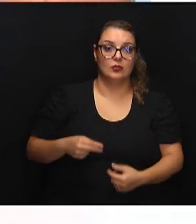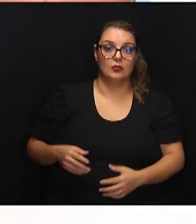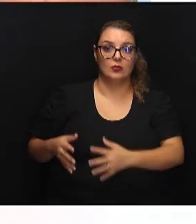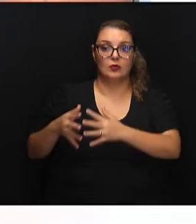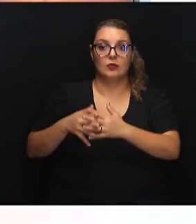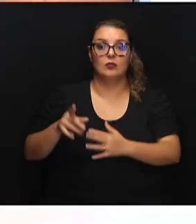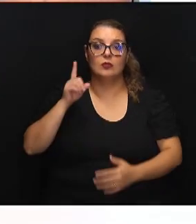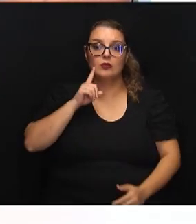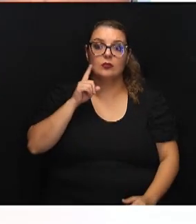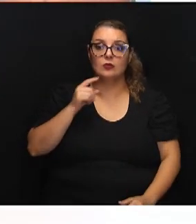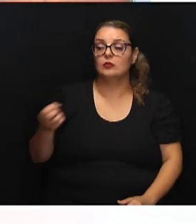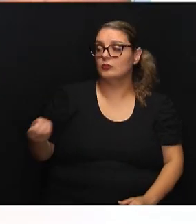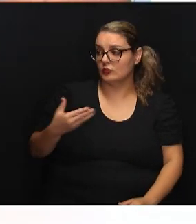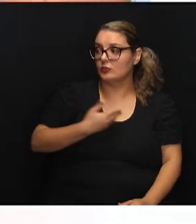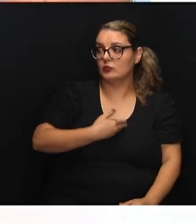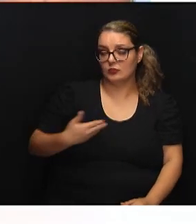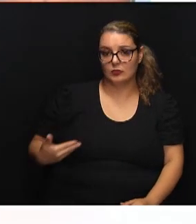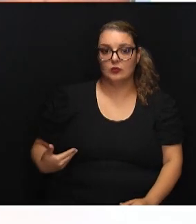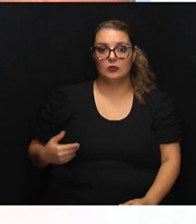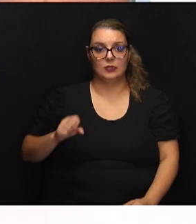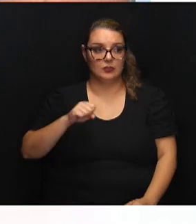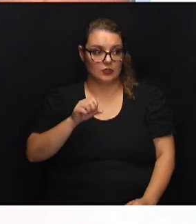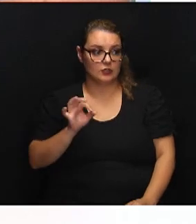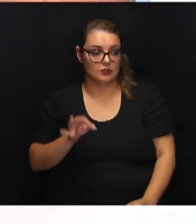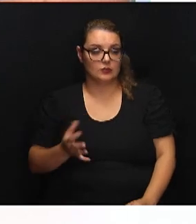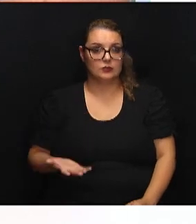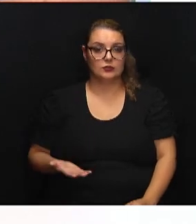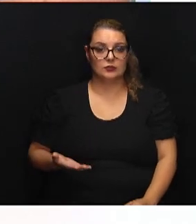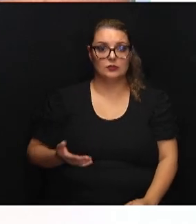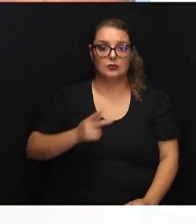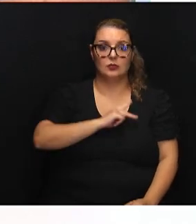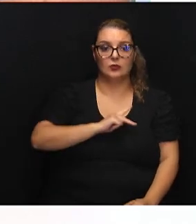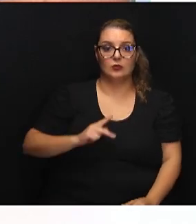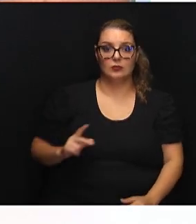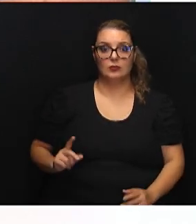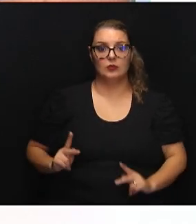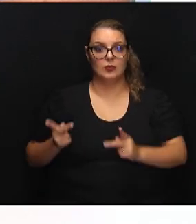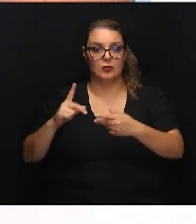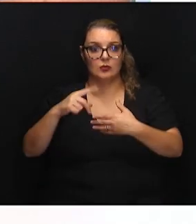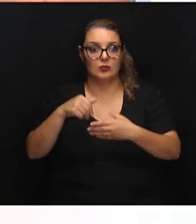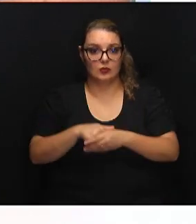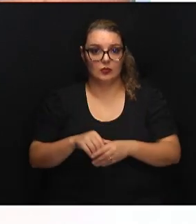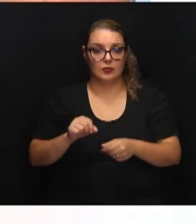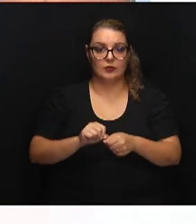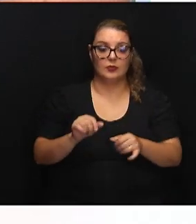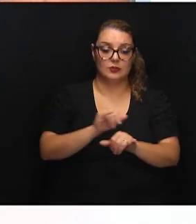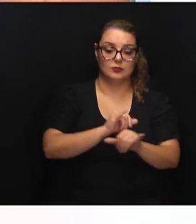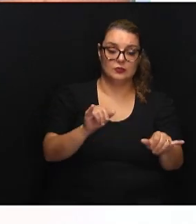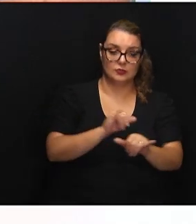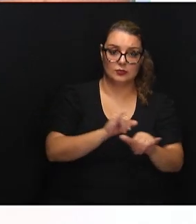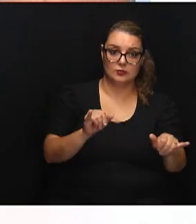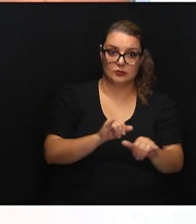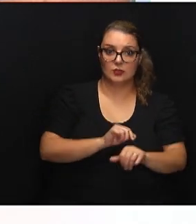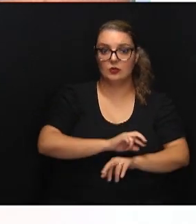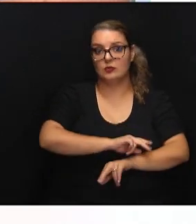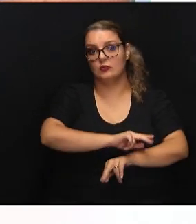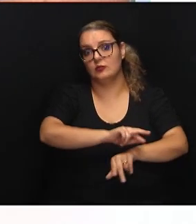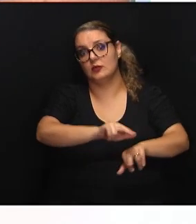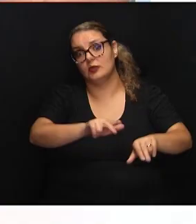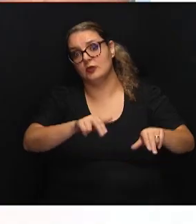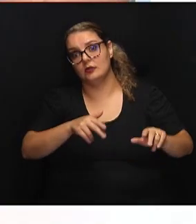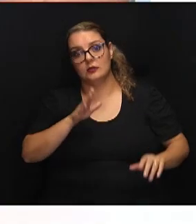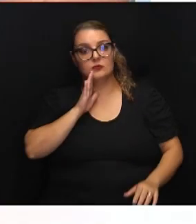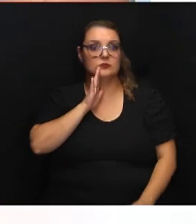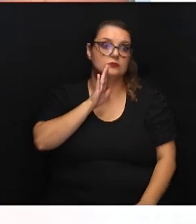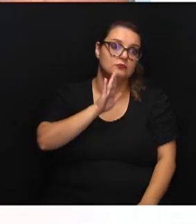novo governo. O novo governo. Né? O presidente eleito fez uma campanha fazendo diversas